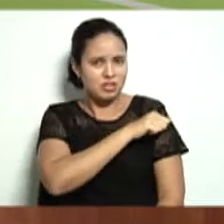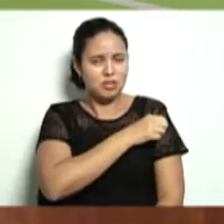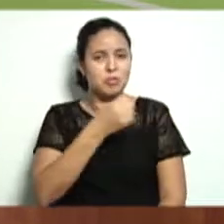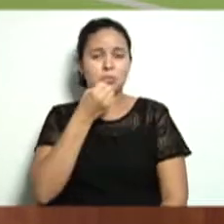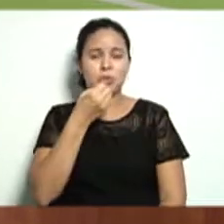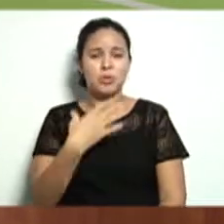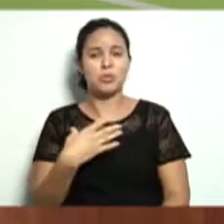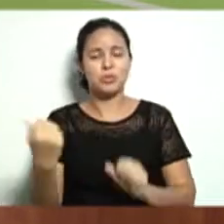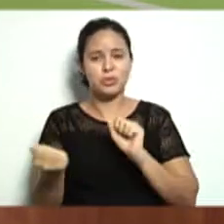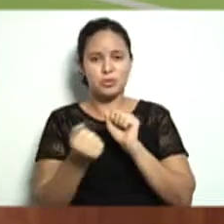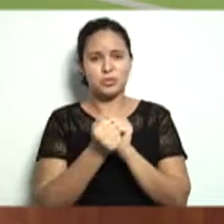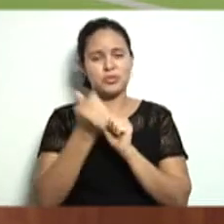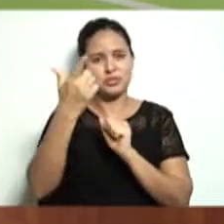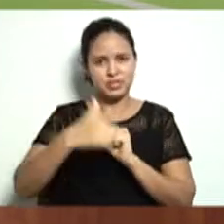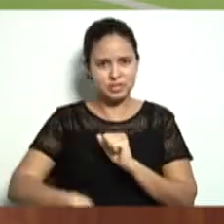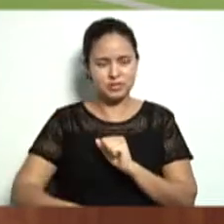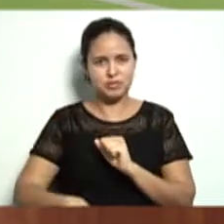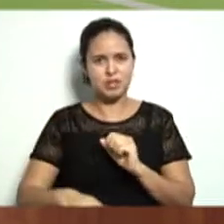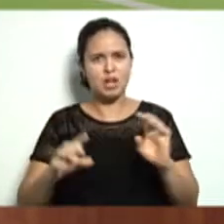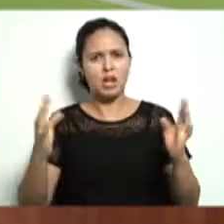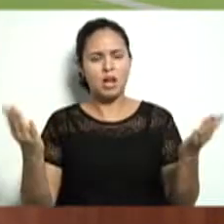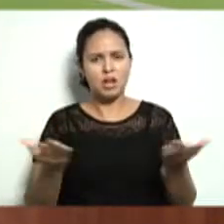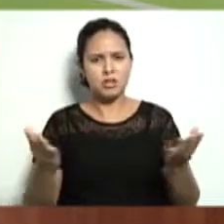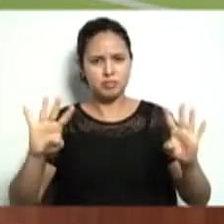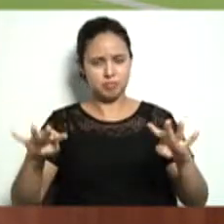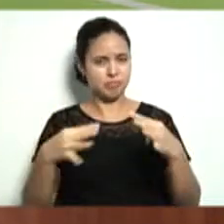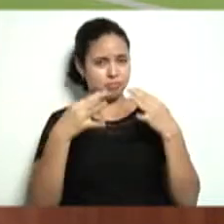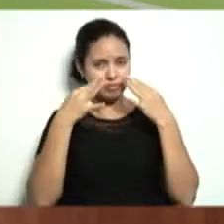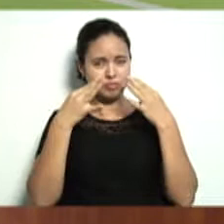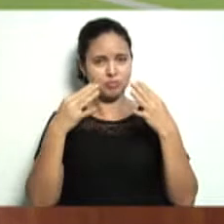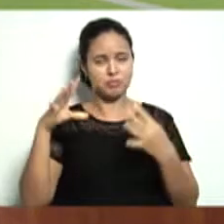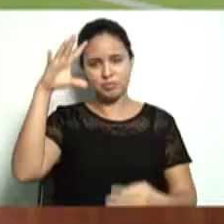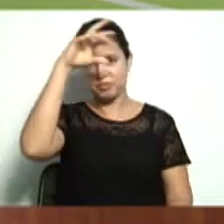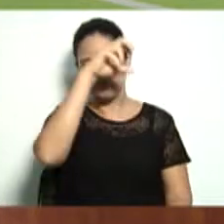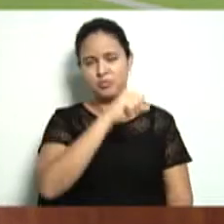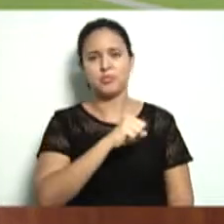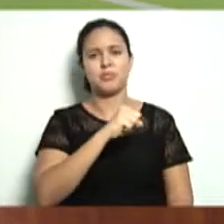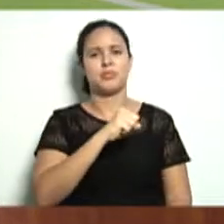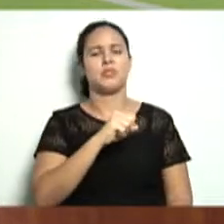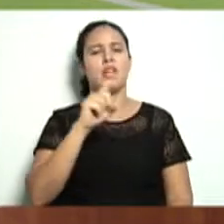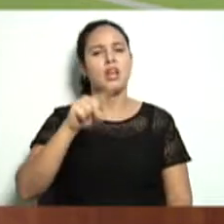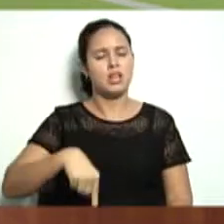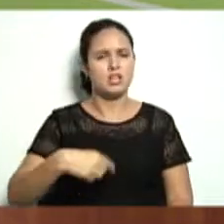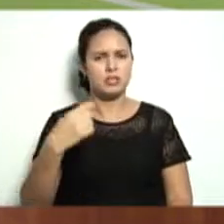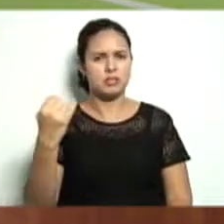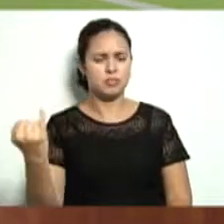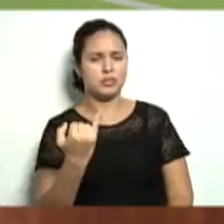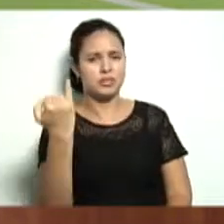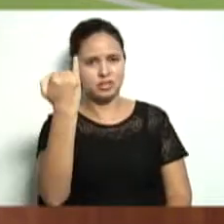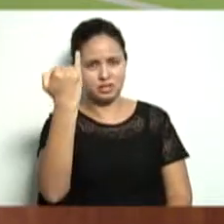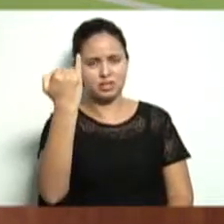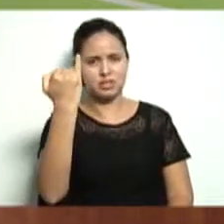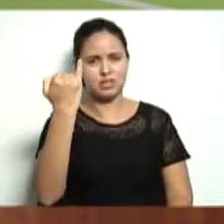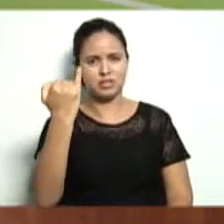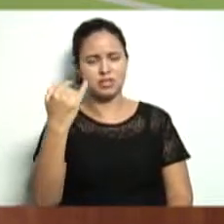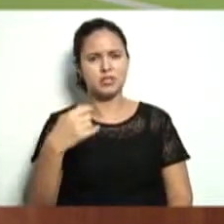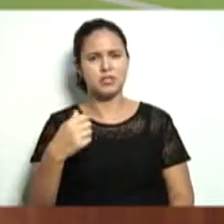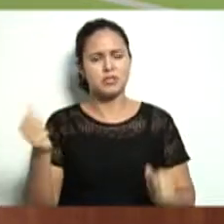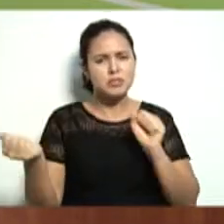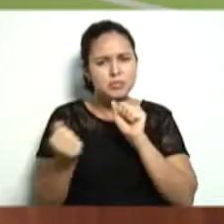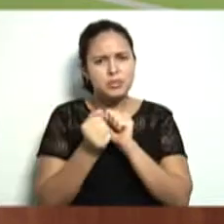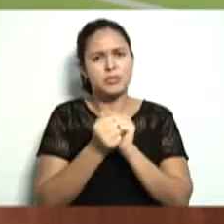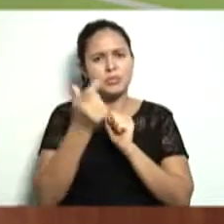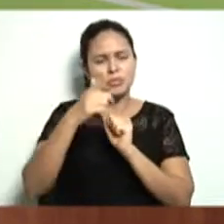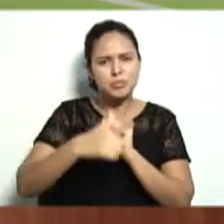estar aqui mais uma vez. Prestem muita atenção no conhecimento de hoje. É lógico que é uma sequência e a gente vai estar tratando